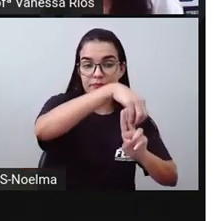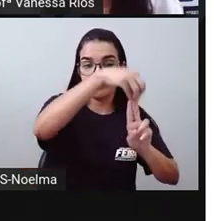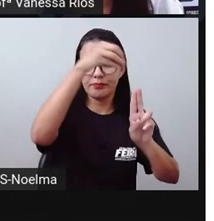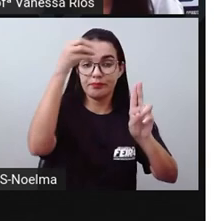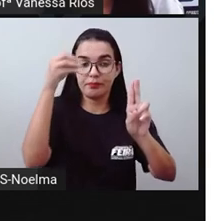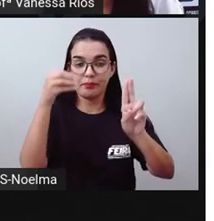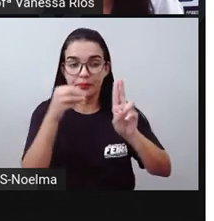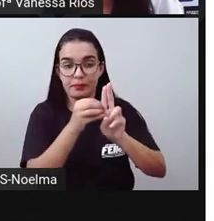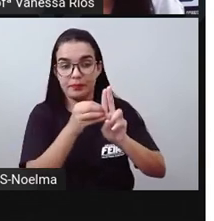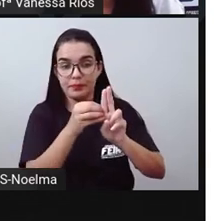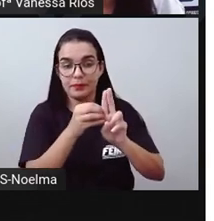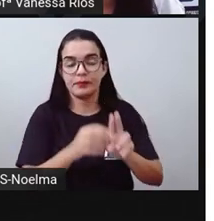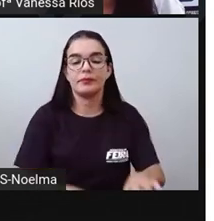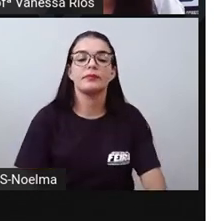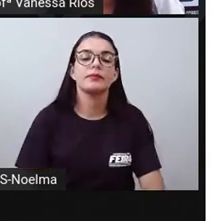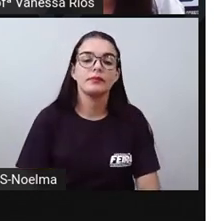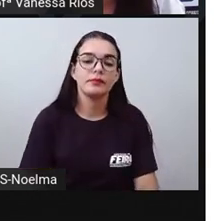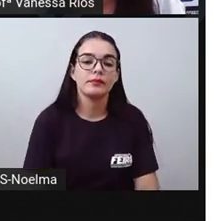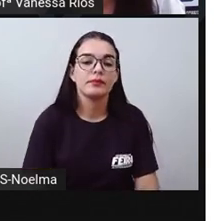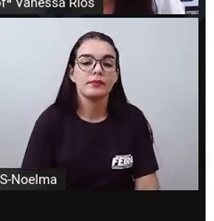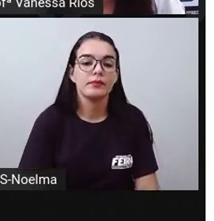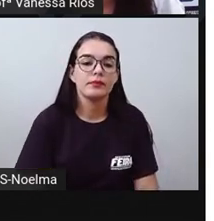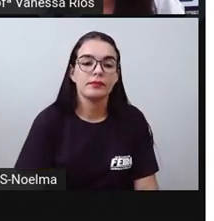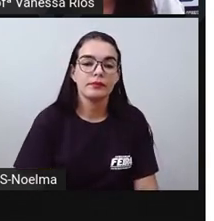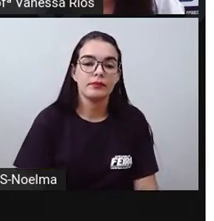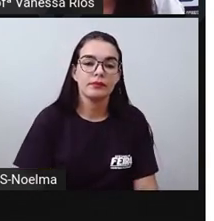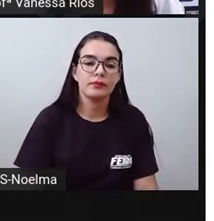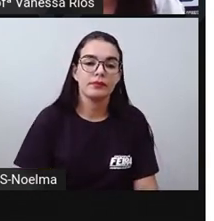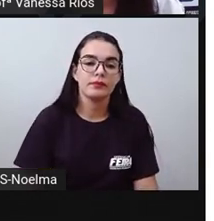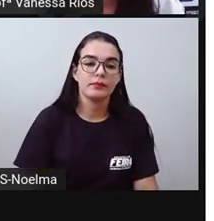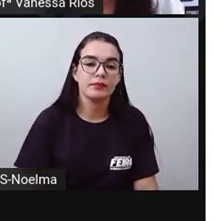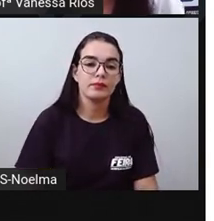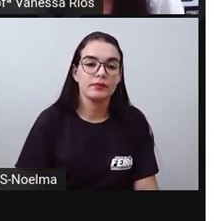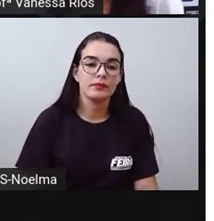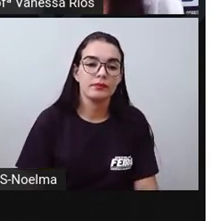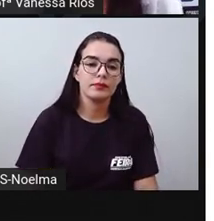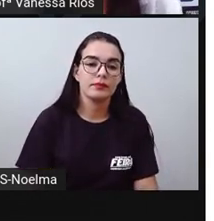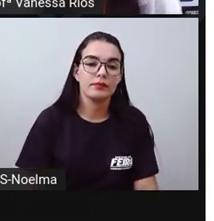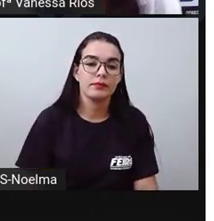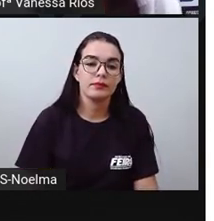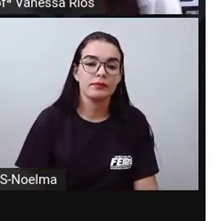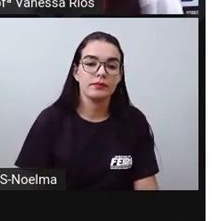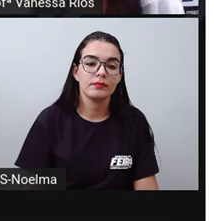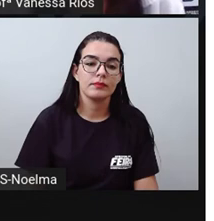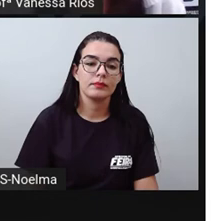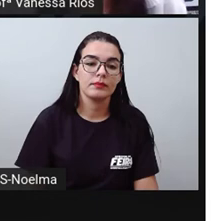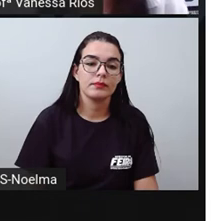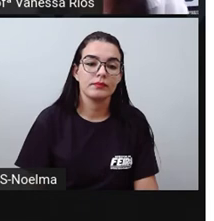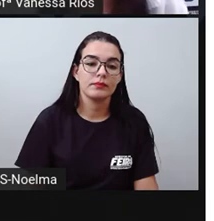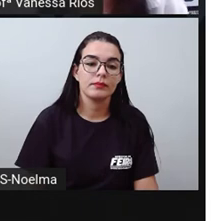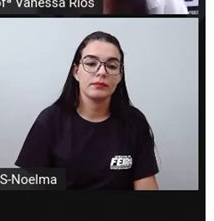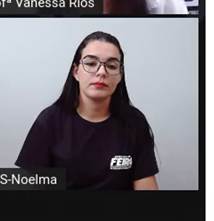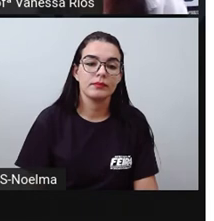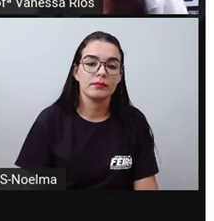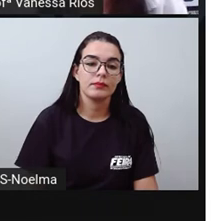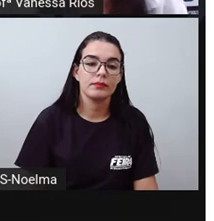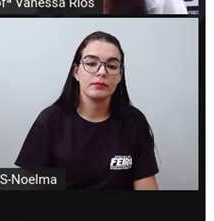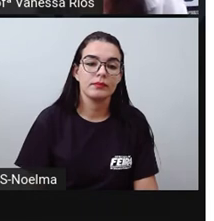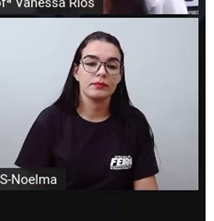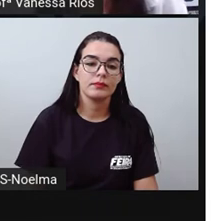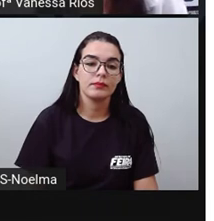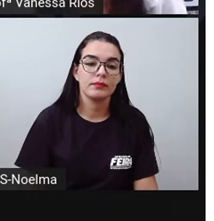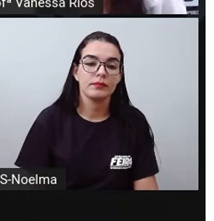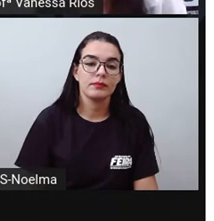formar uma unidade. Então, o 9 vai me ceder uma unidade, e em vez de eu ter agora,